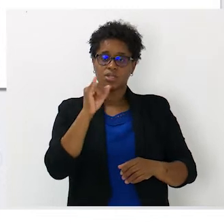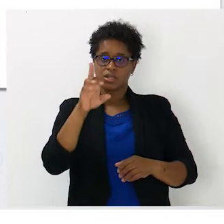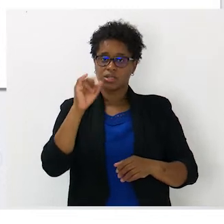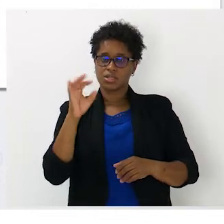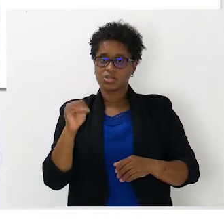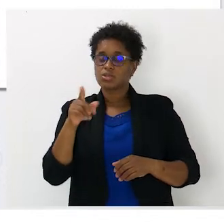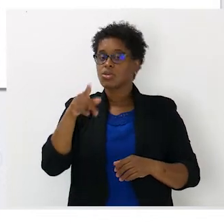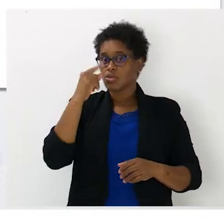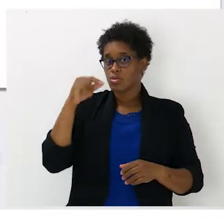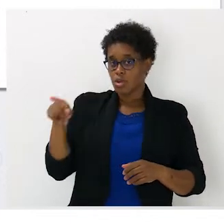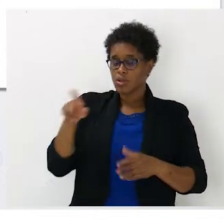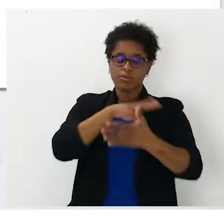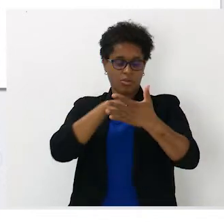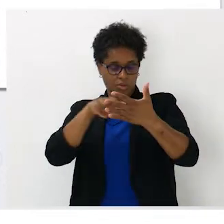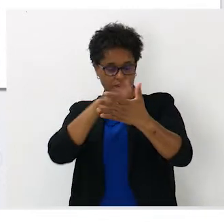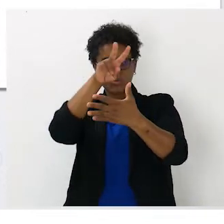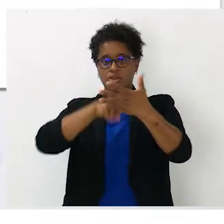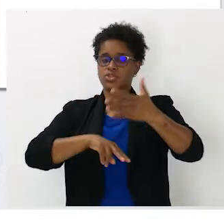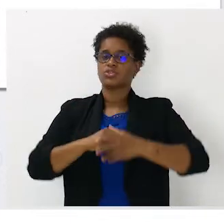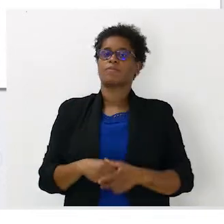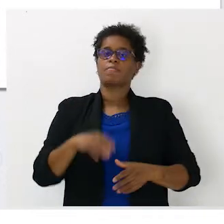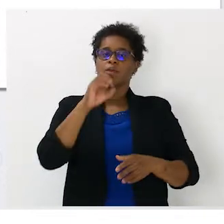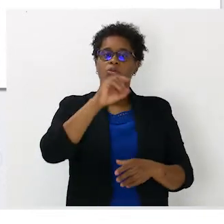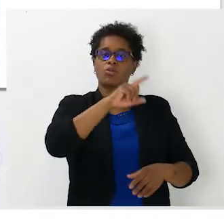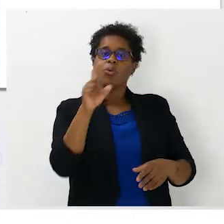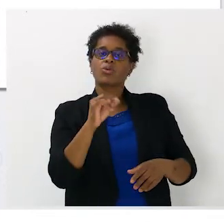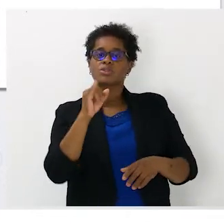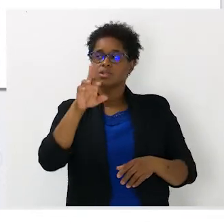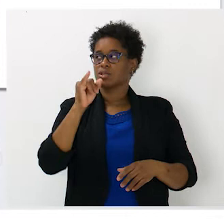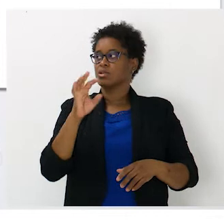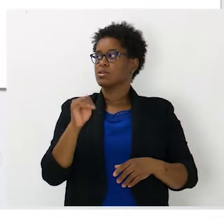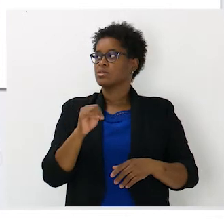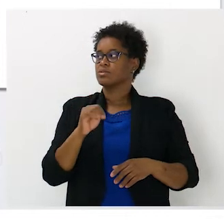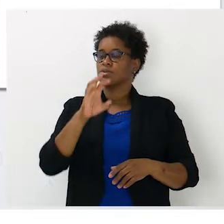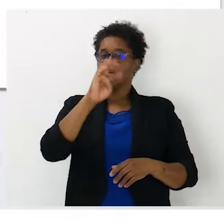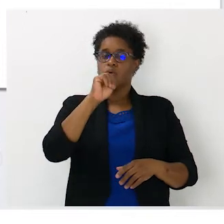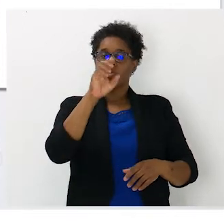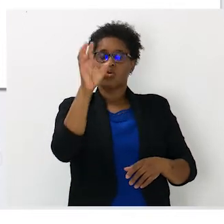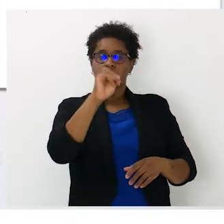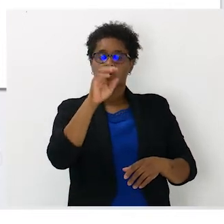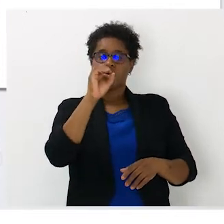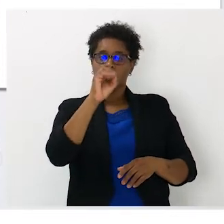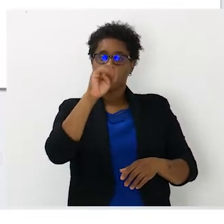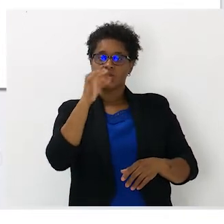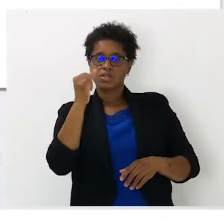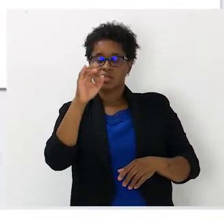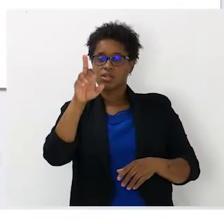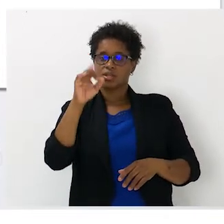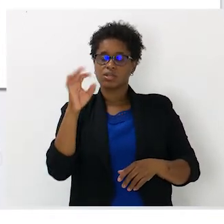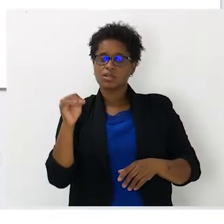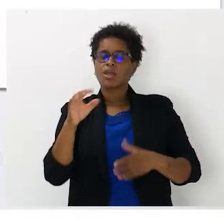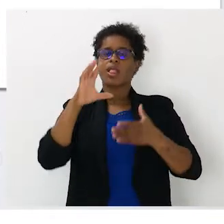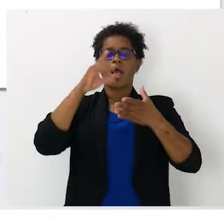ele, vamos ler o texto. Osíris era marido de Ísis